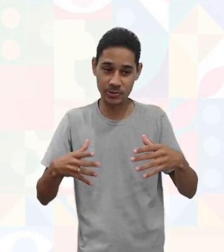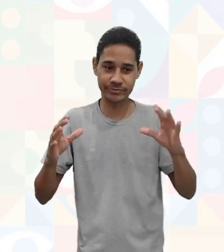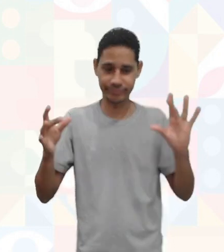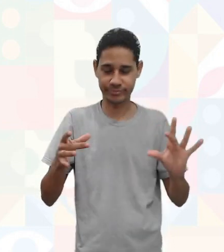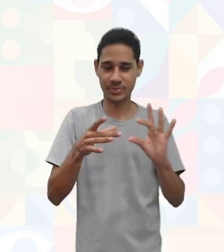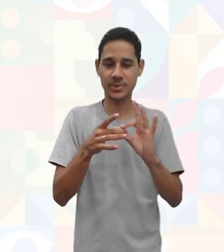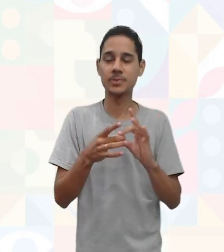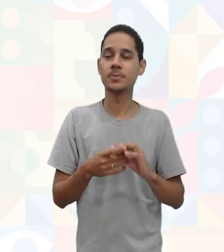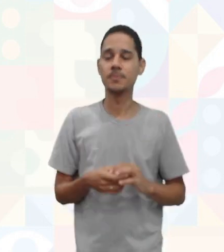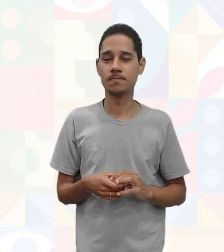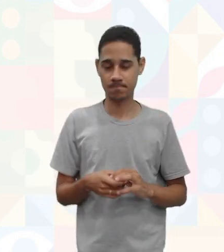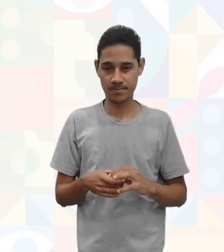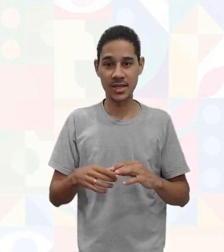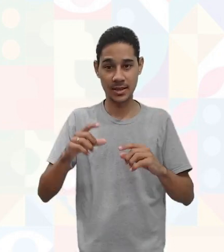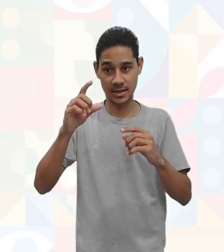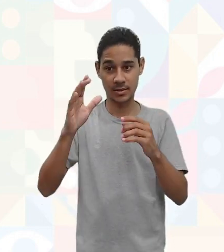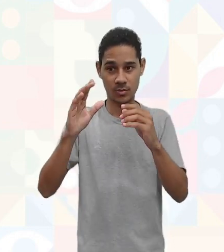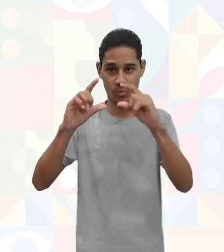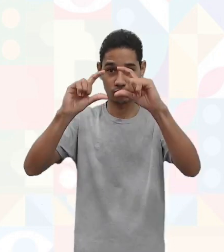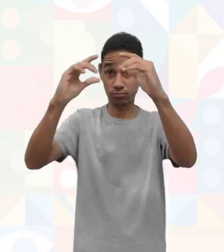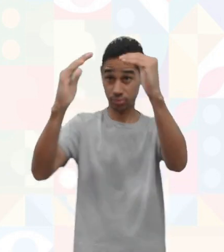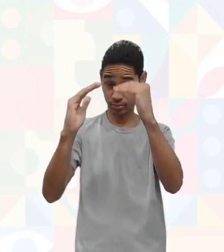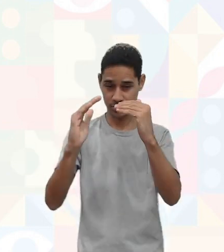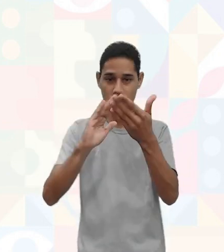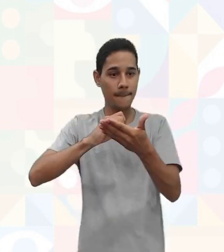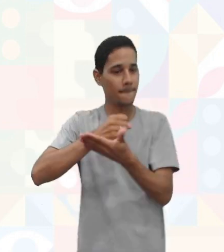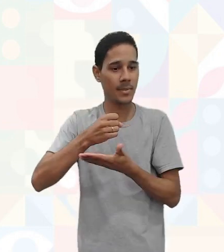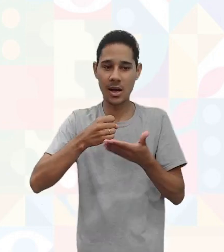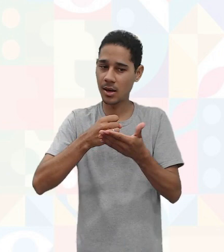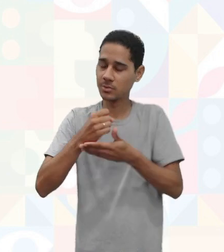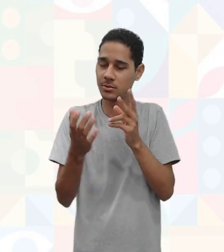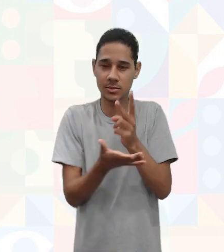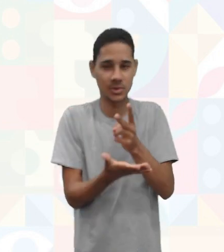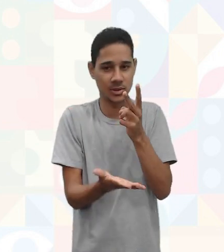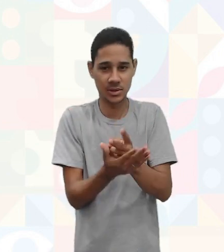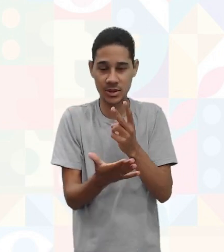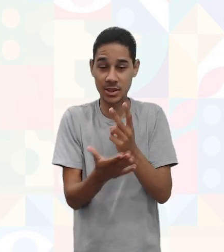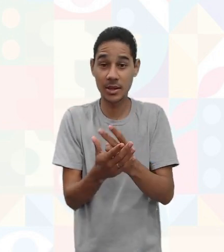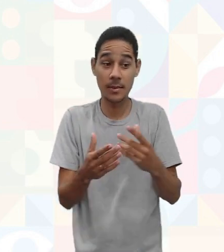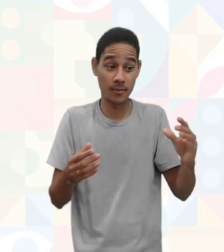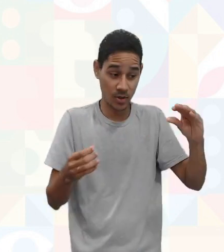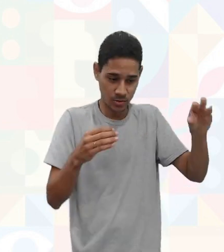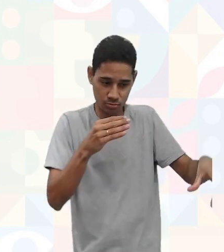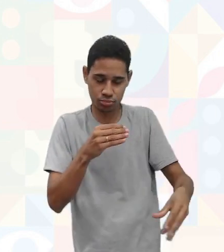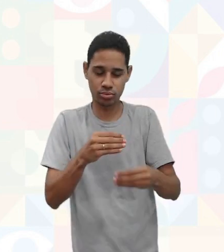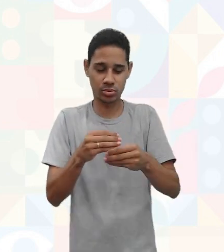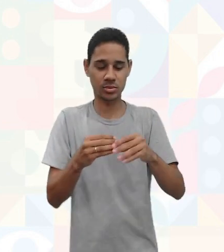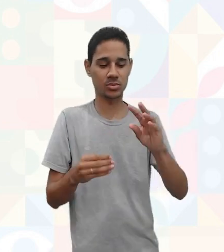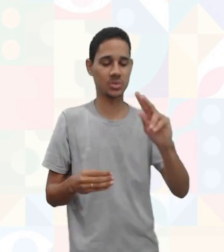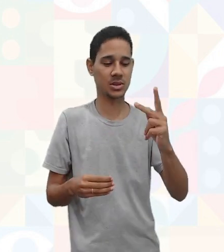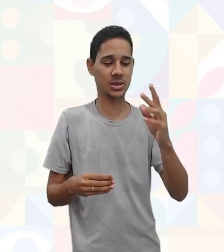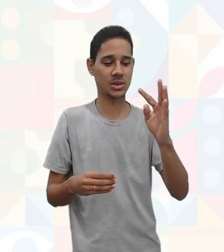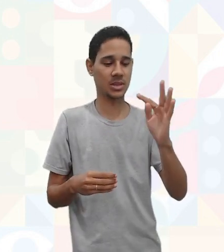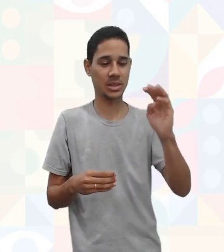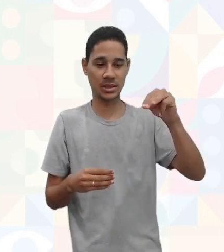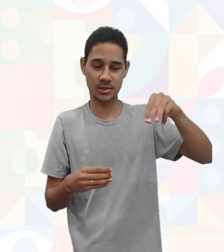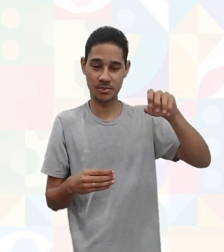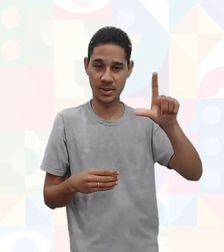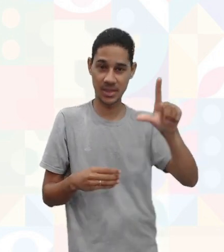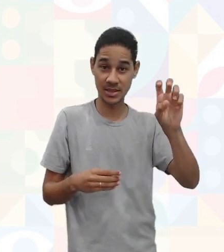vai existir aquela estrutura básica inicial e com o implemento do HTML5 a gente deve